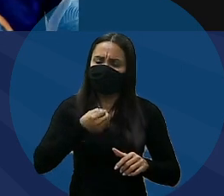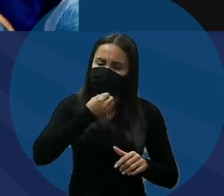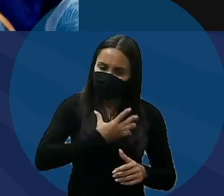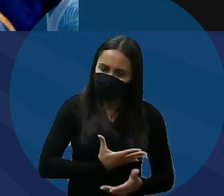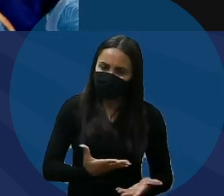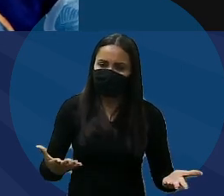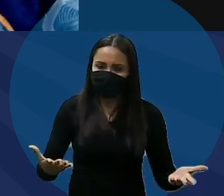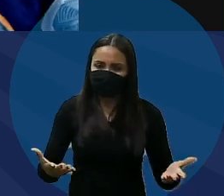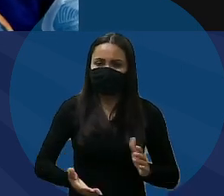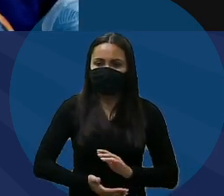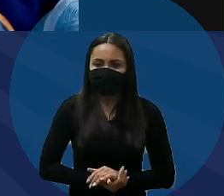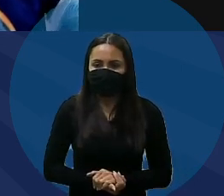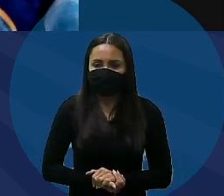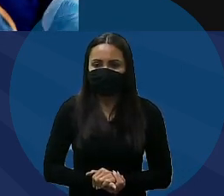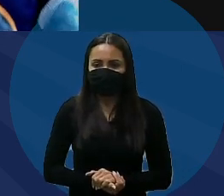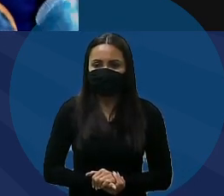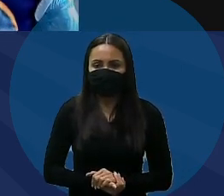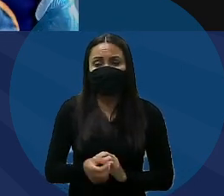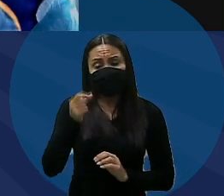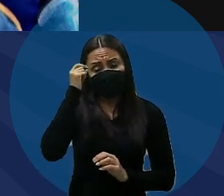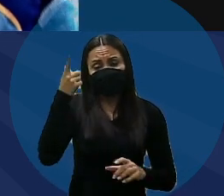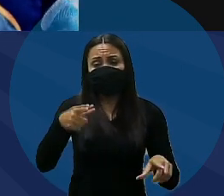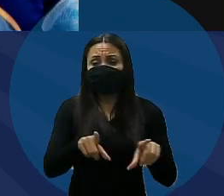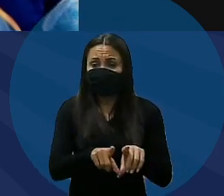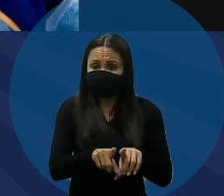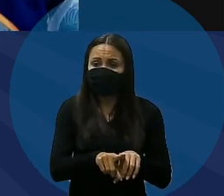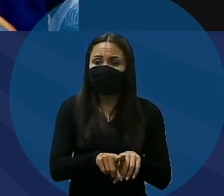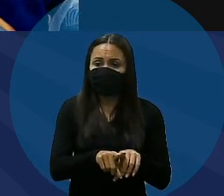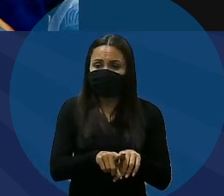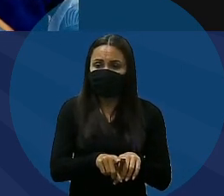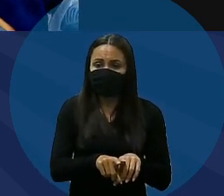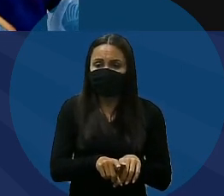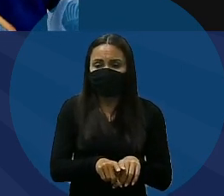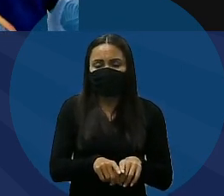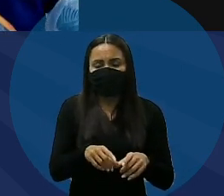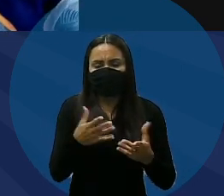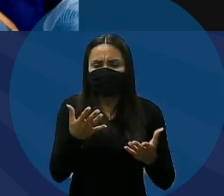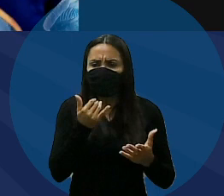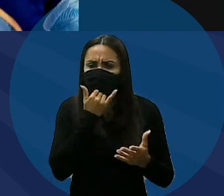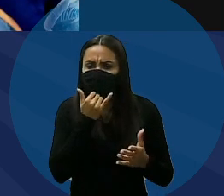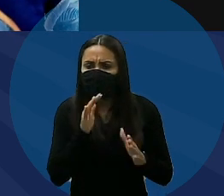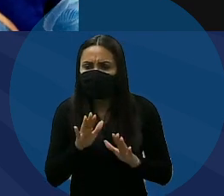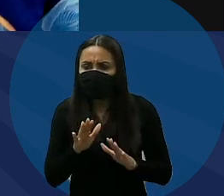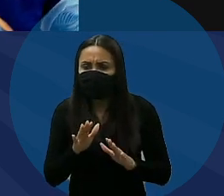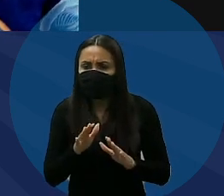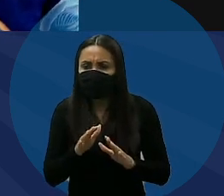não é? E a ideia também, obviamente... Desculpe, professora, pois não?